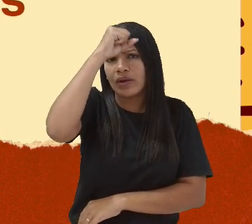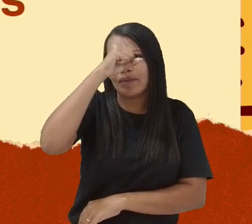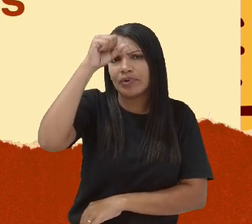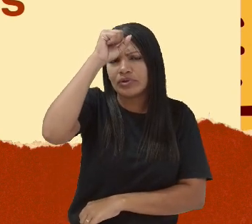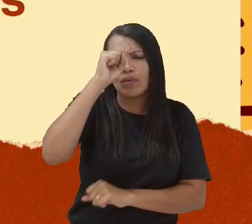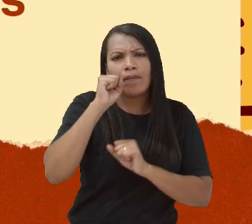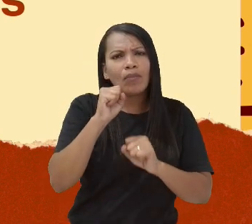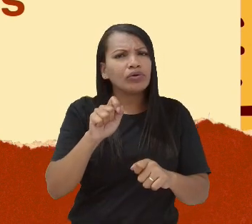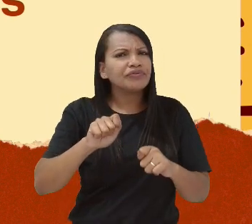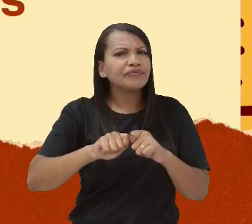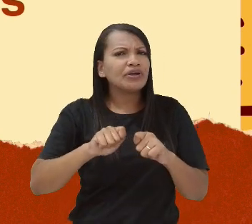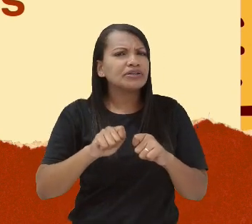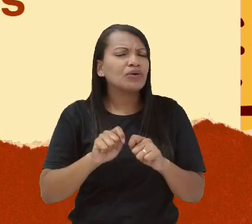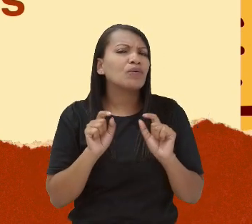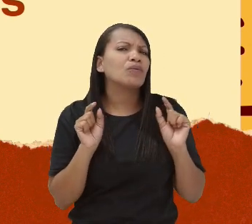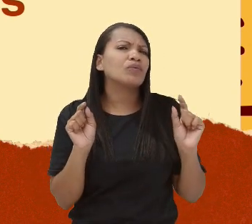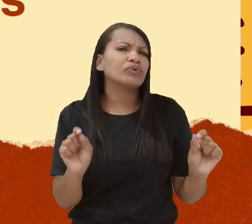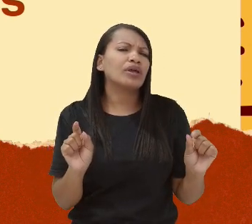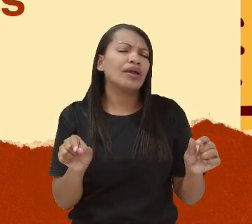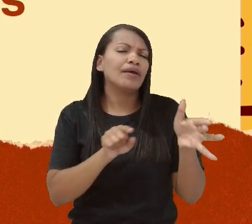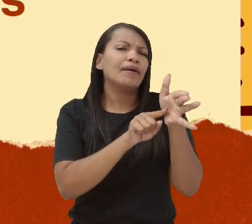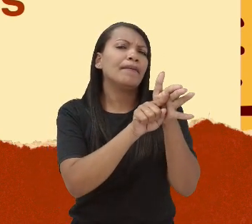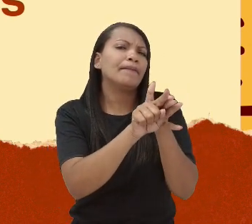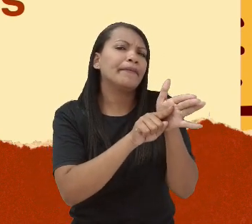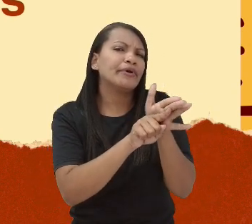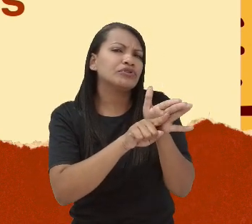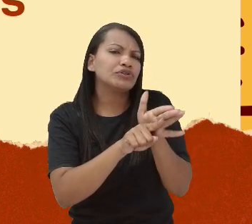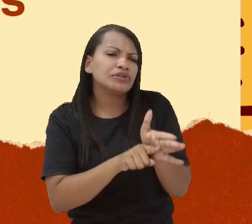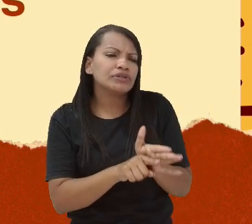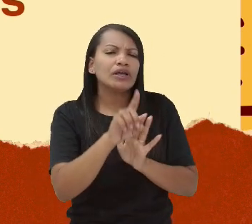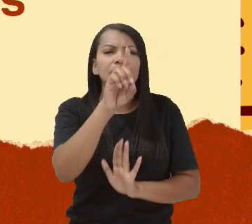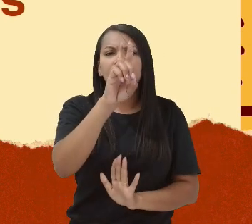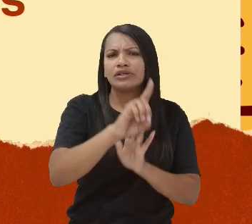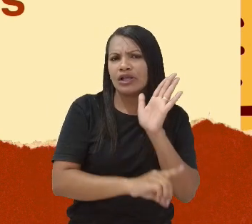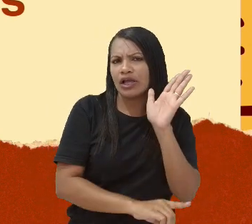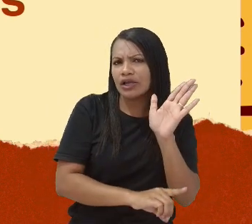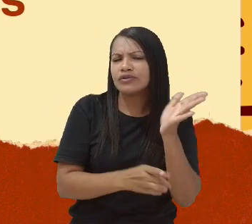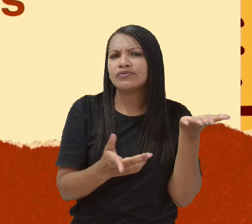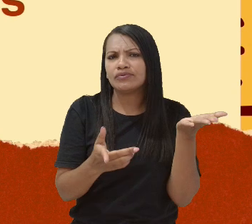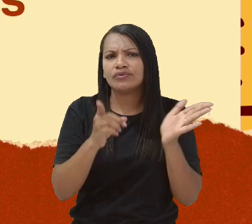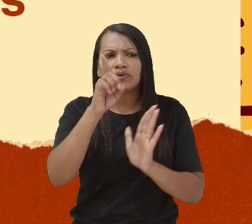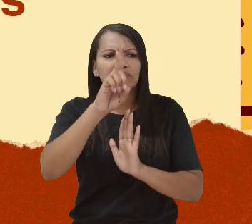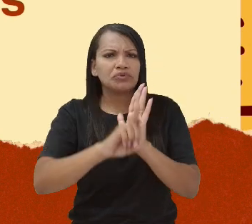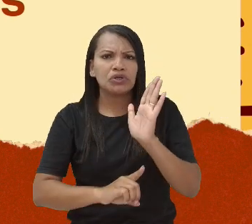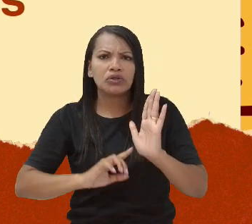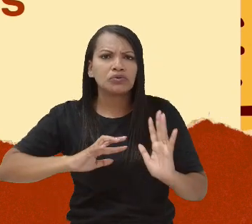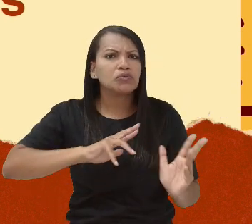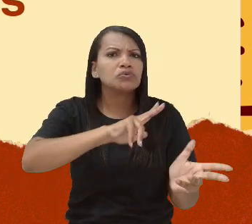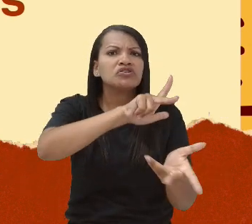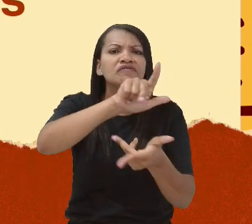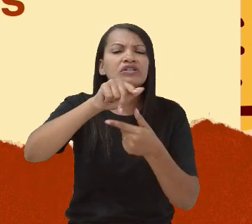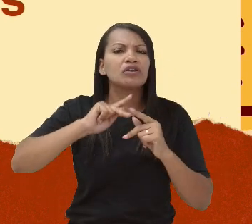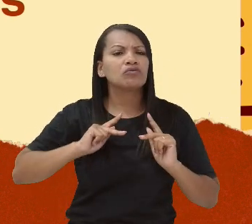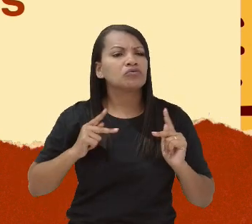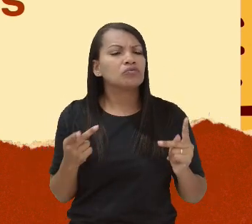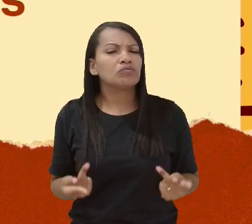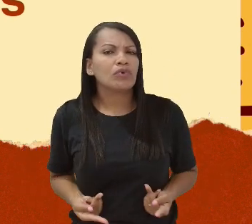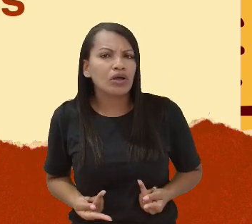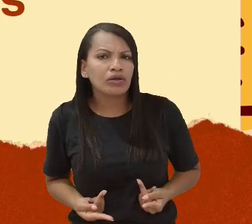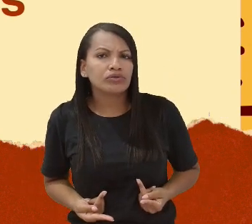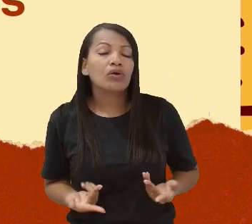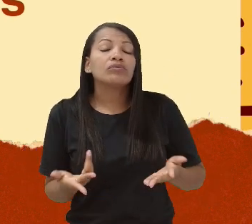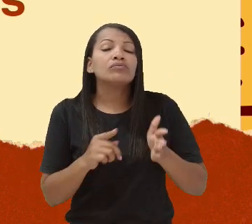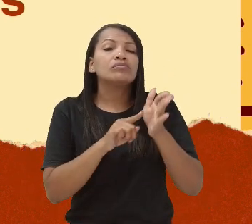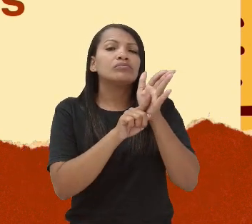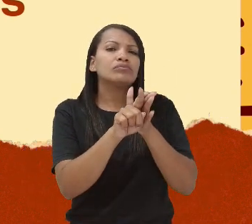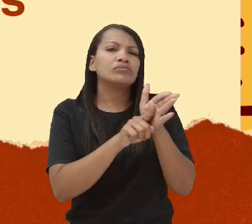por exemplo, fazer pesquisa de direitos, de vídeos sobre os direitos universais do ser humano e, a partir dessa